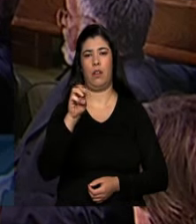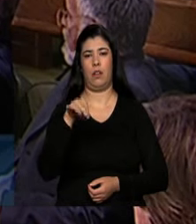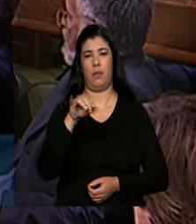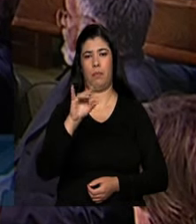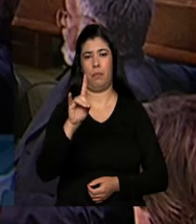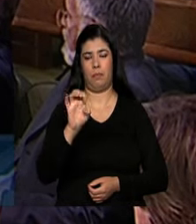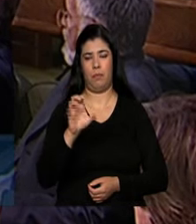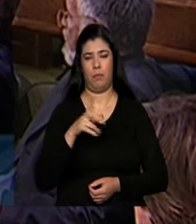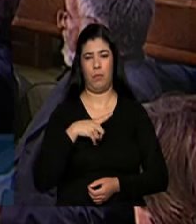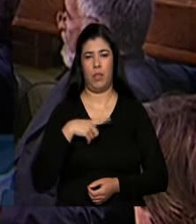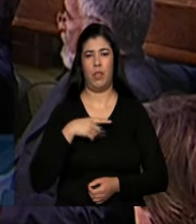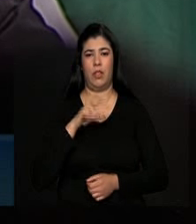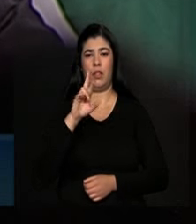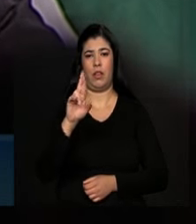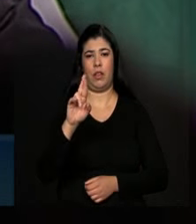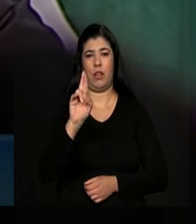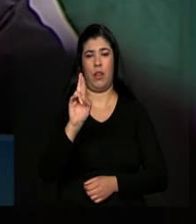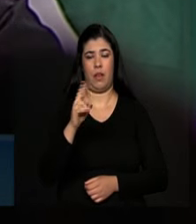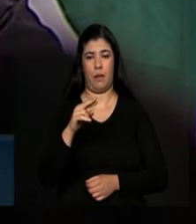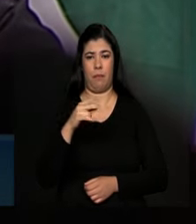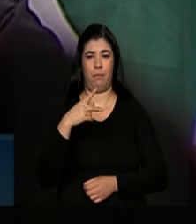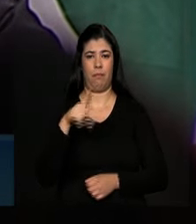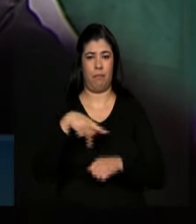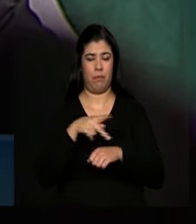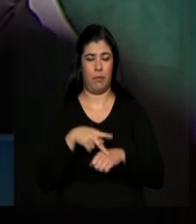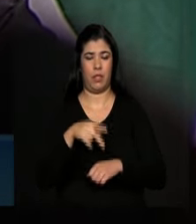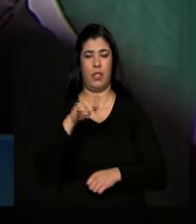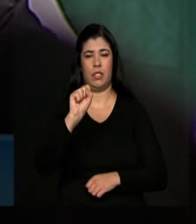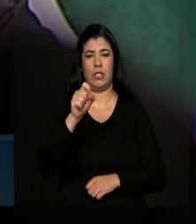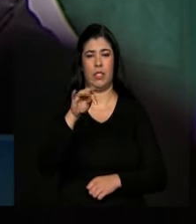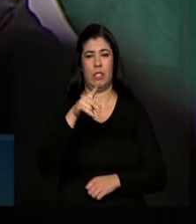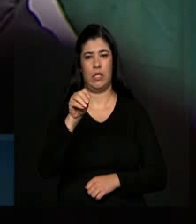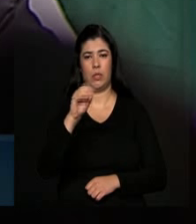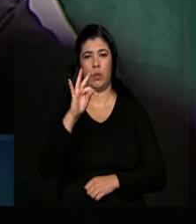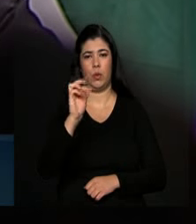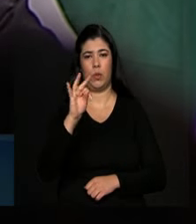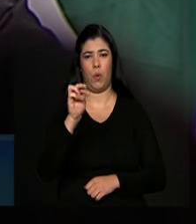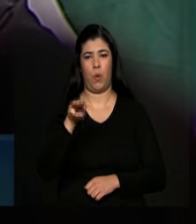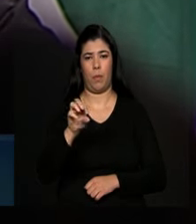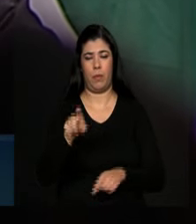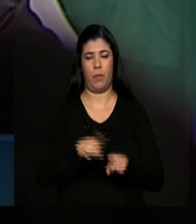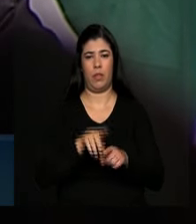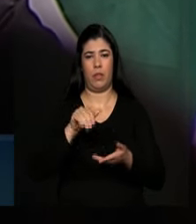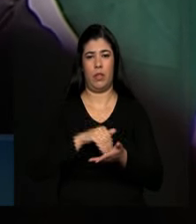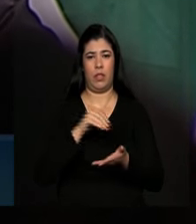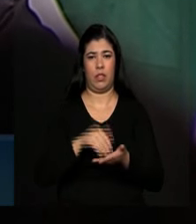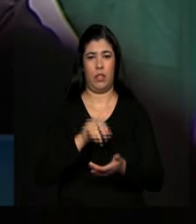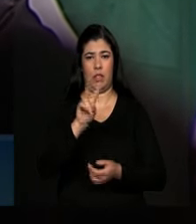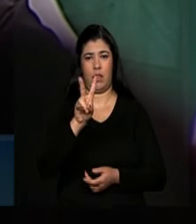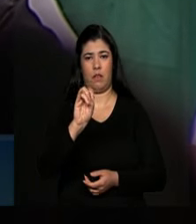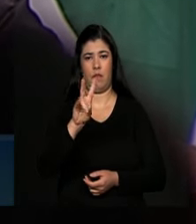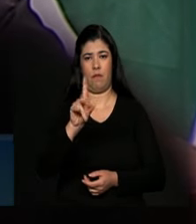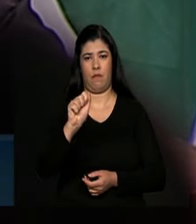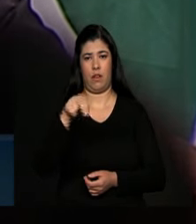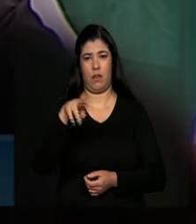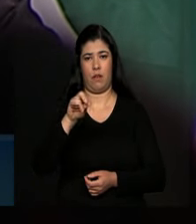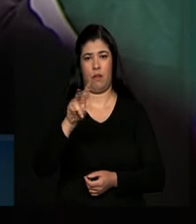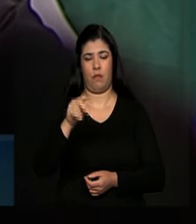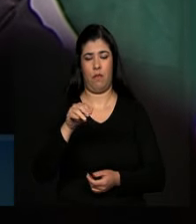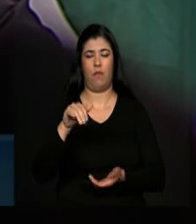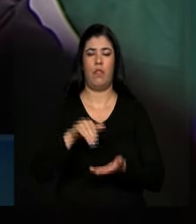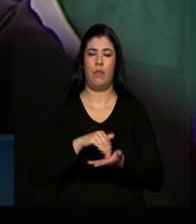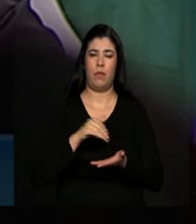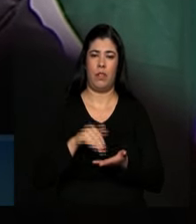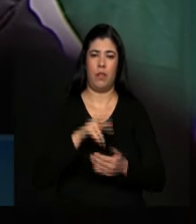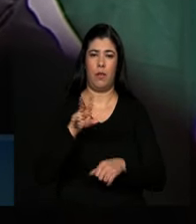Democrática de São Tomé e Príncipe. Secretária Manela Dias Costas Vilas Novas, da República Democrática de São Tomé e